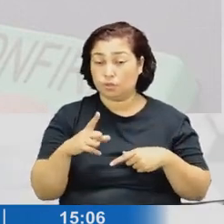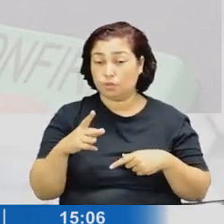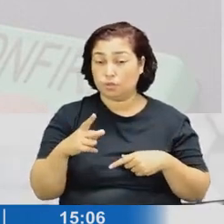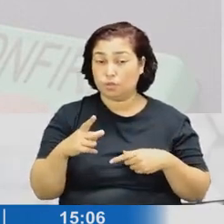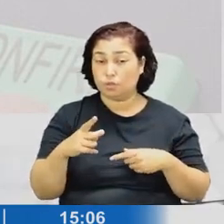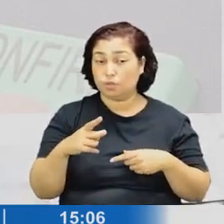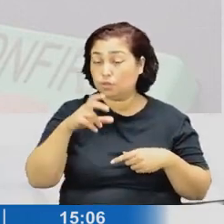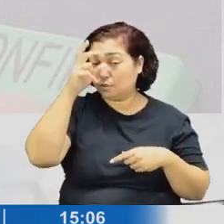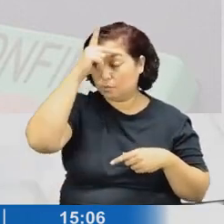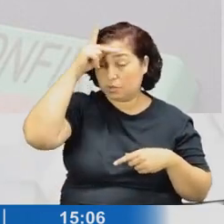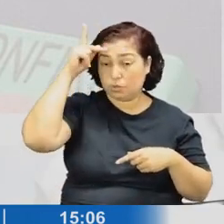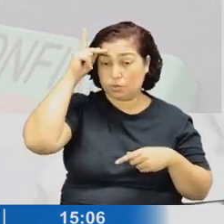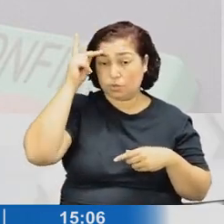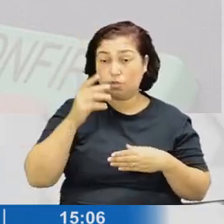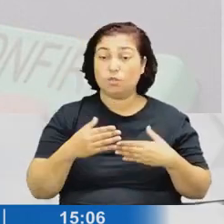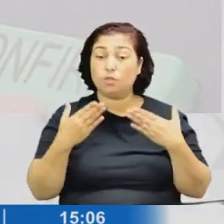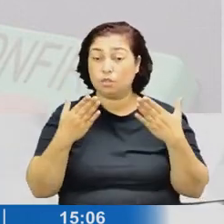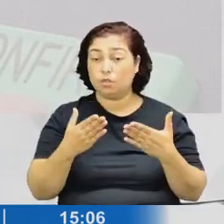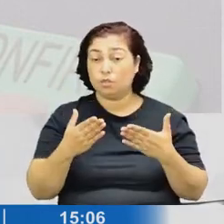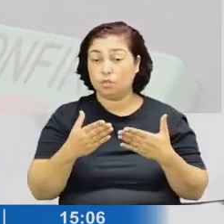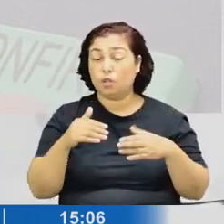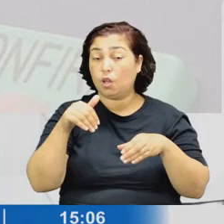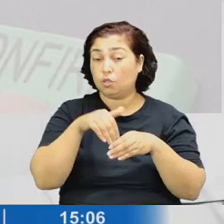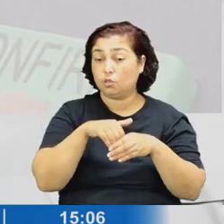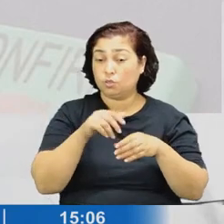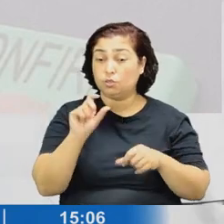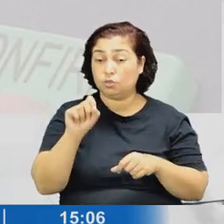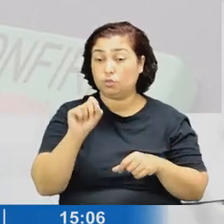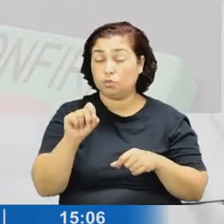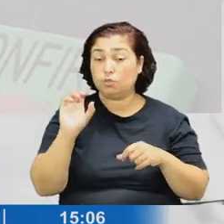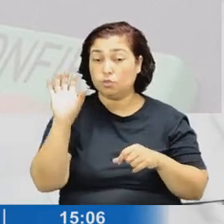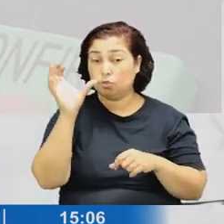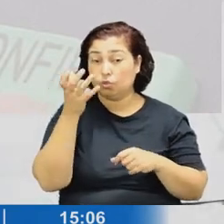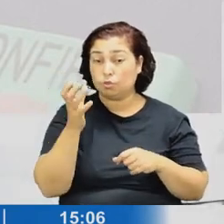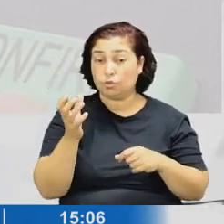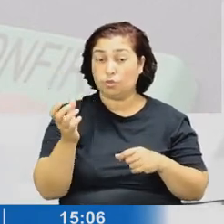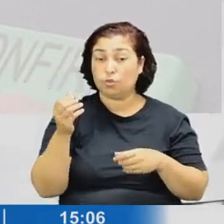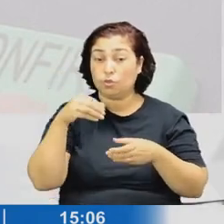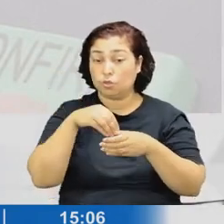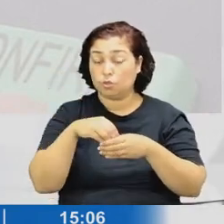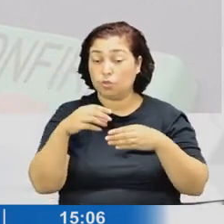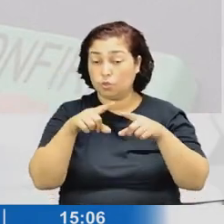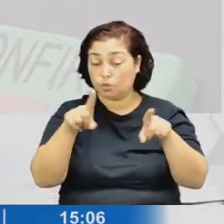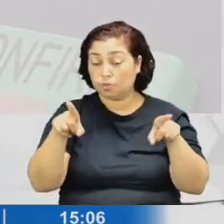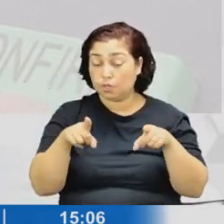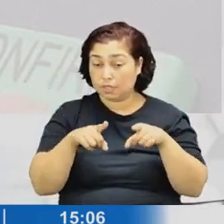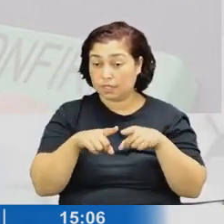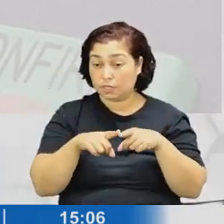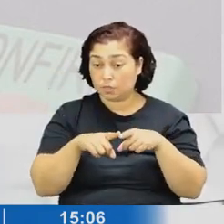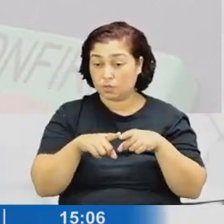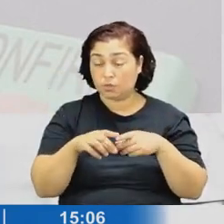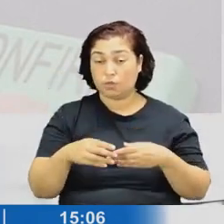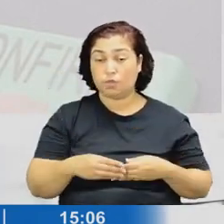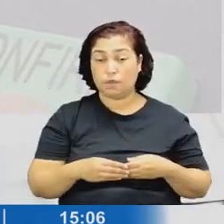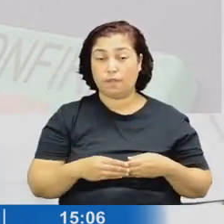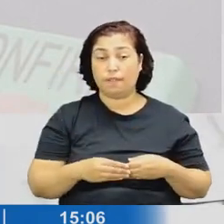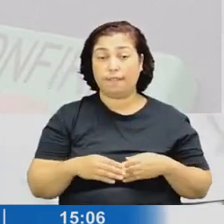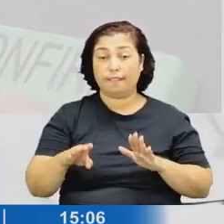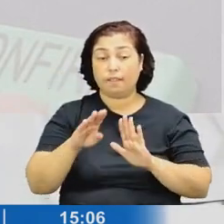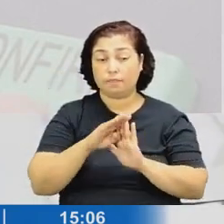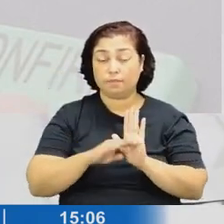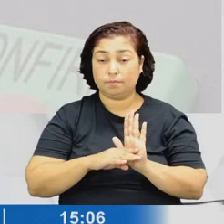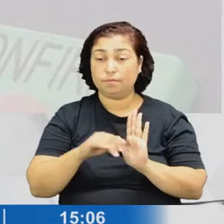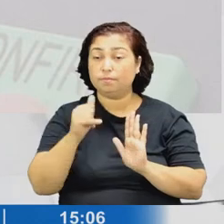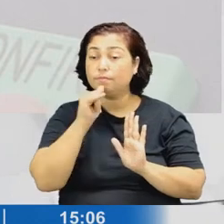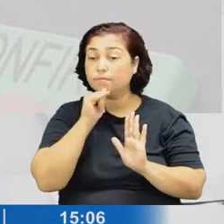público etapas eleitorais que acontecem dentro do mandato você tem parte por exemplo